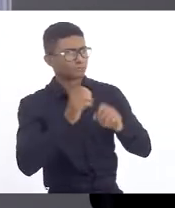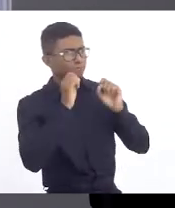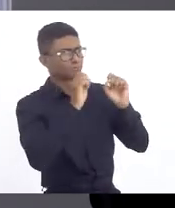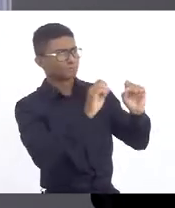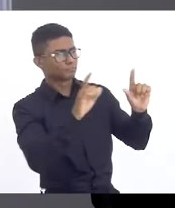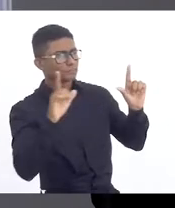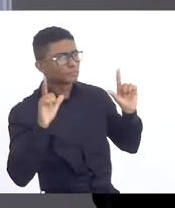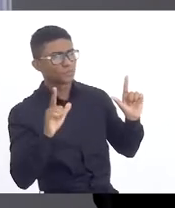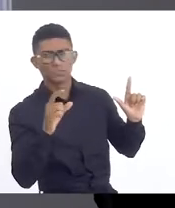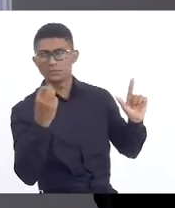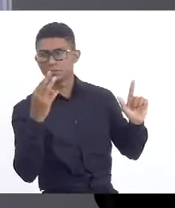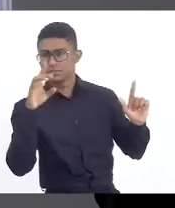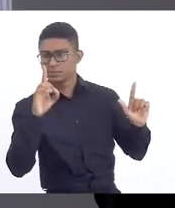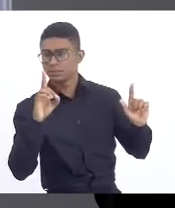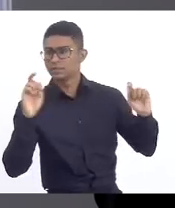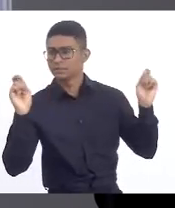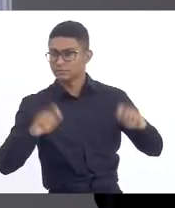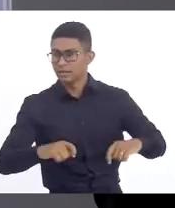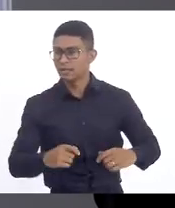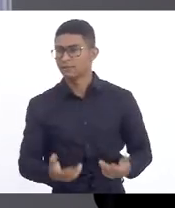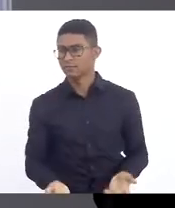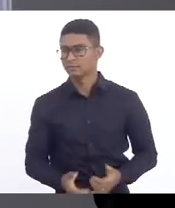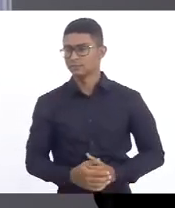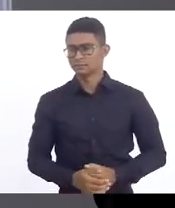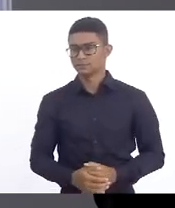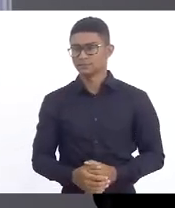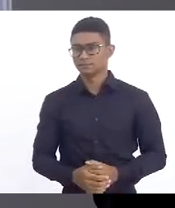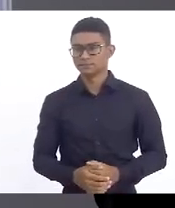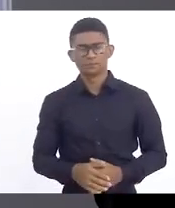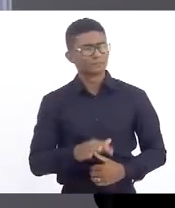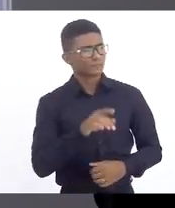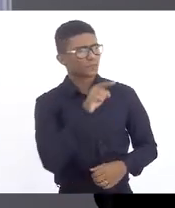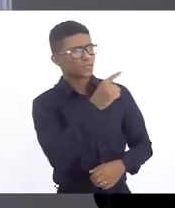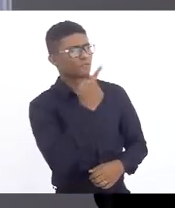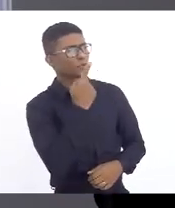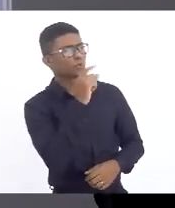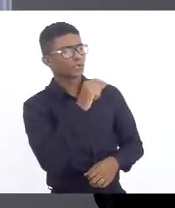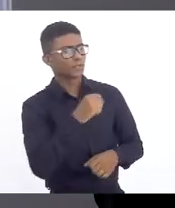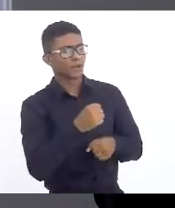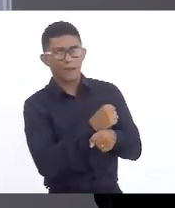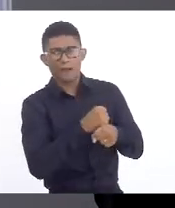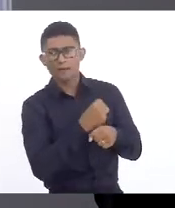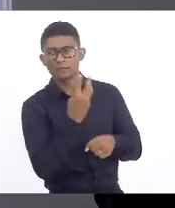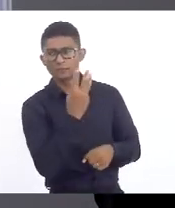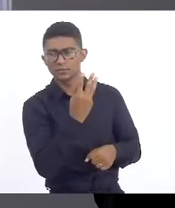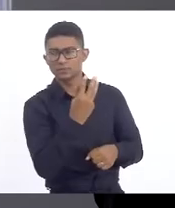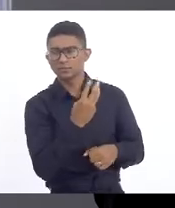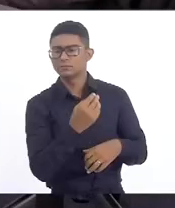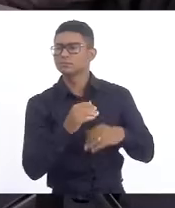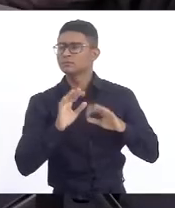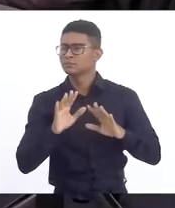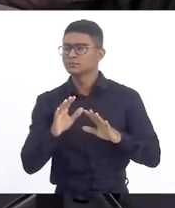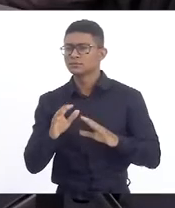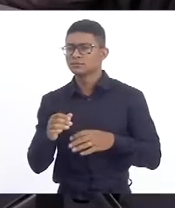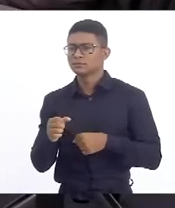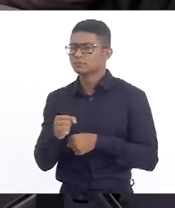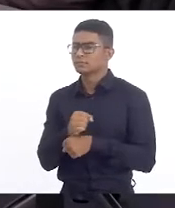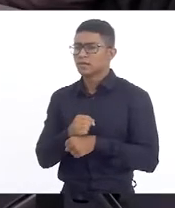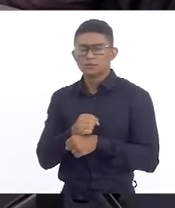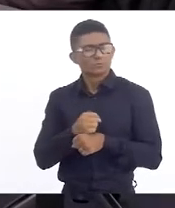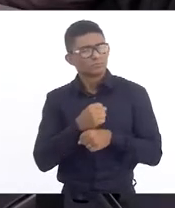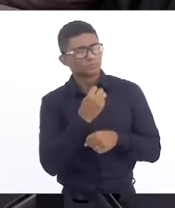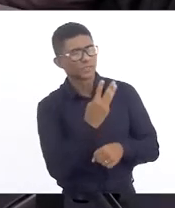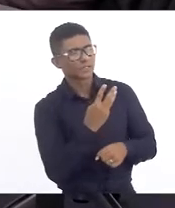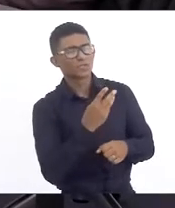estação em 3D. Roberto, só para a gente deixar claro, 3 anos que você está projetando para essa obra, isso envolve a etapa de licenciamento, licitação,